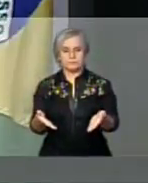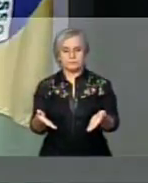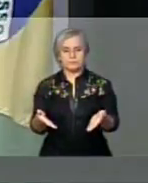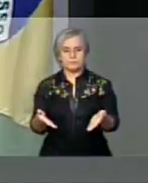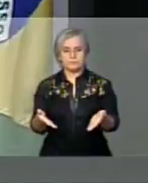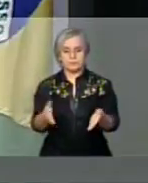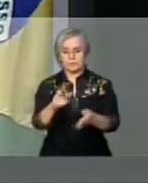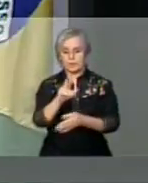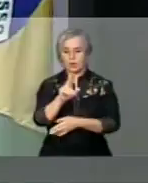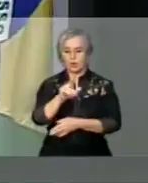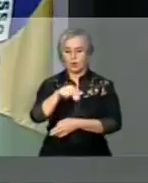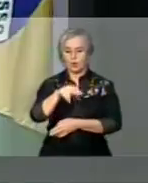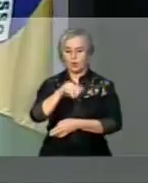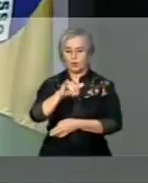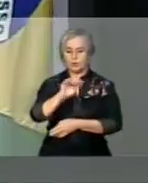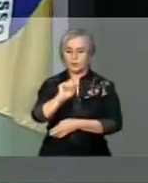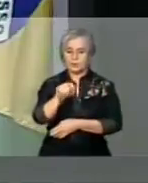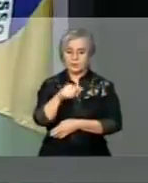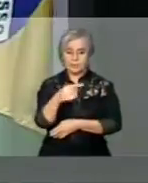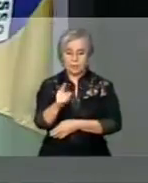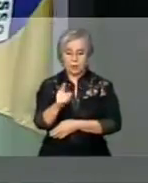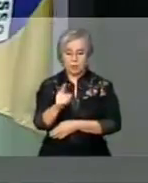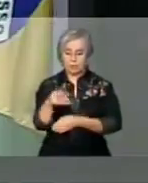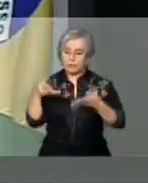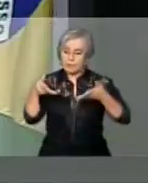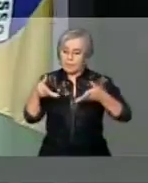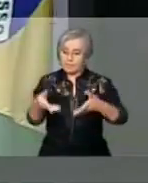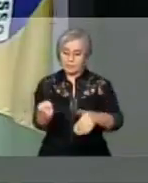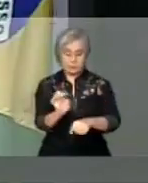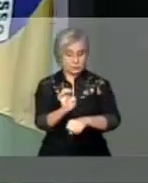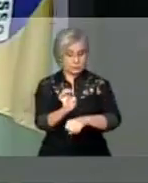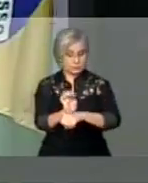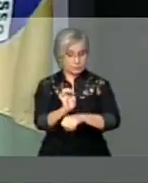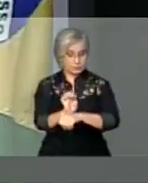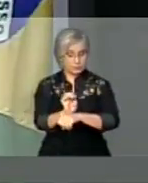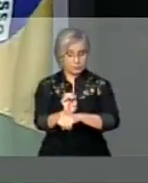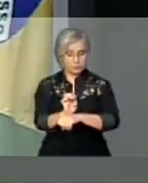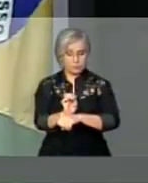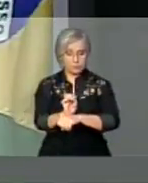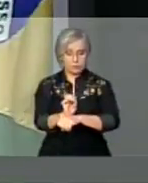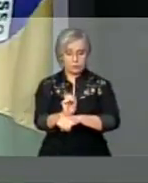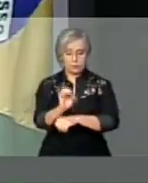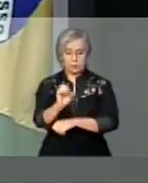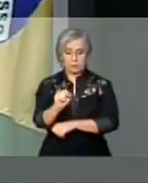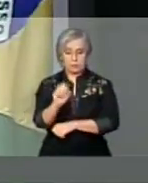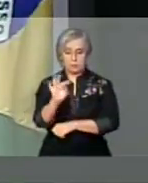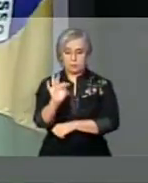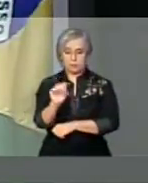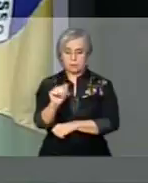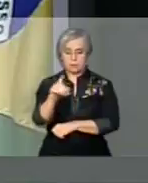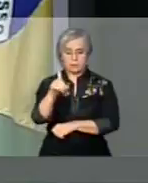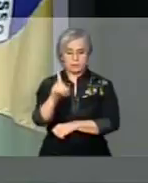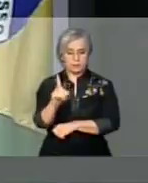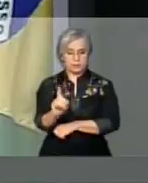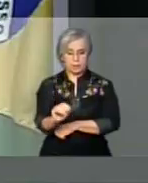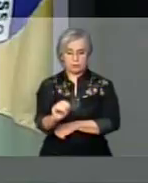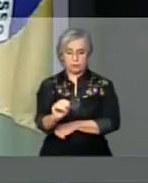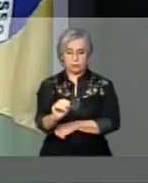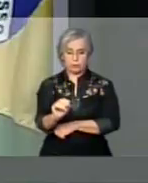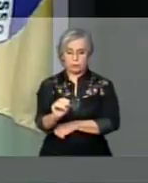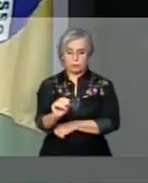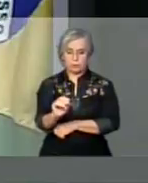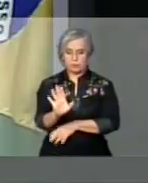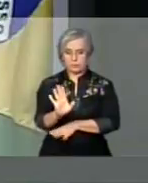da União e do Estado, eu não estou falando aqui necessariamente deste ou